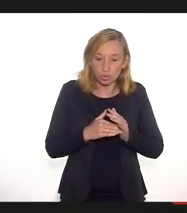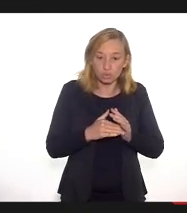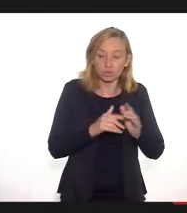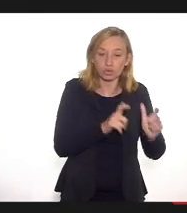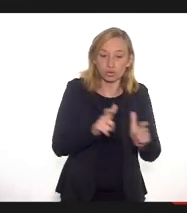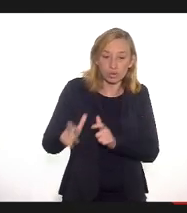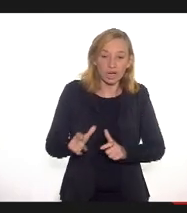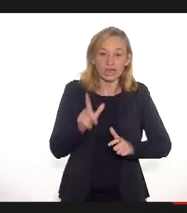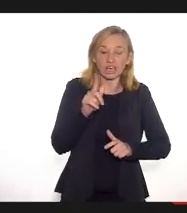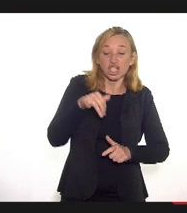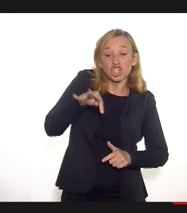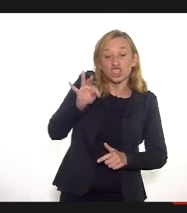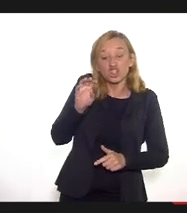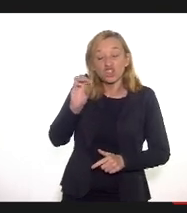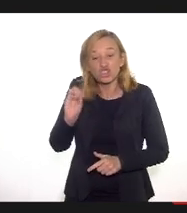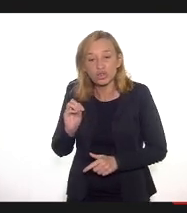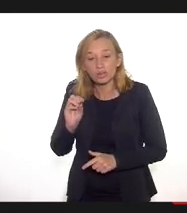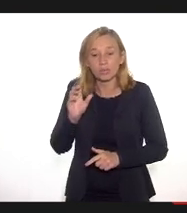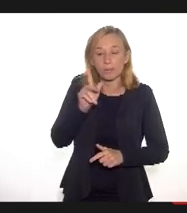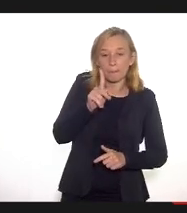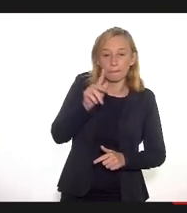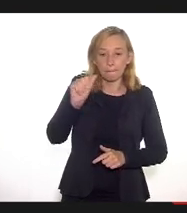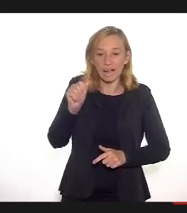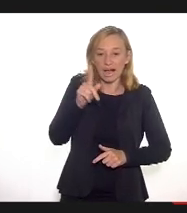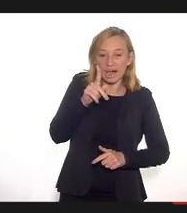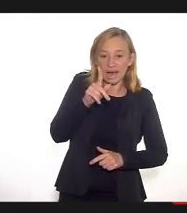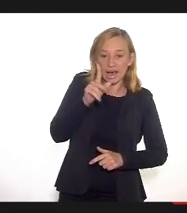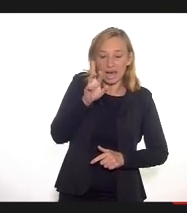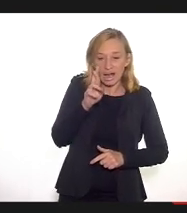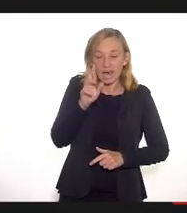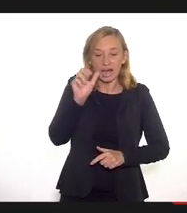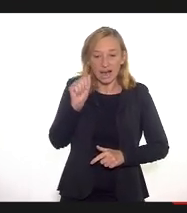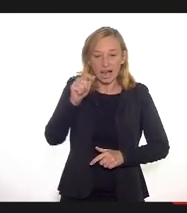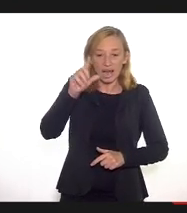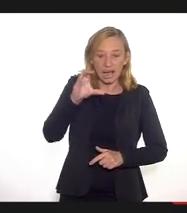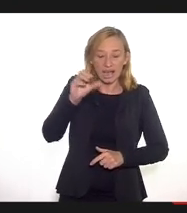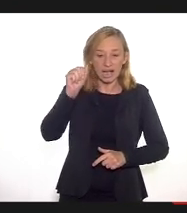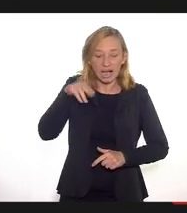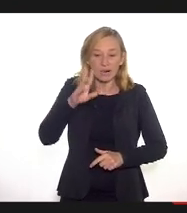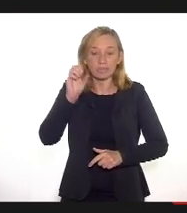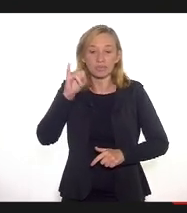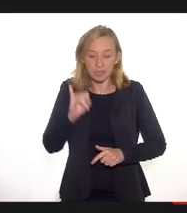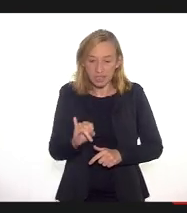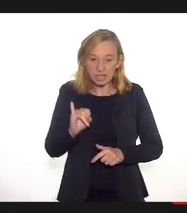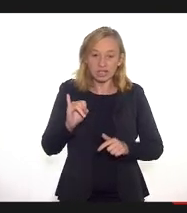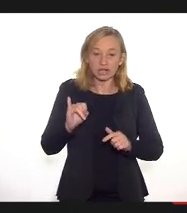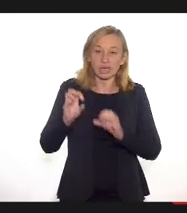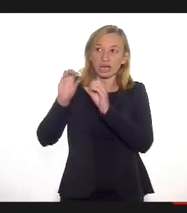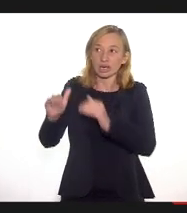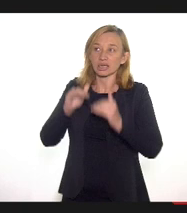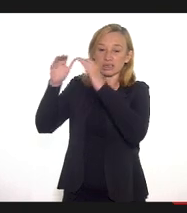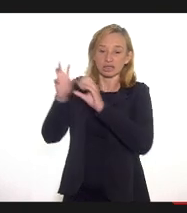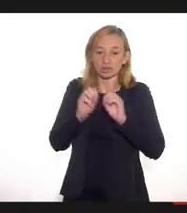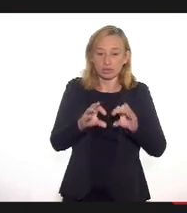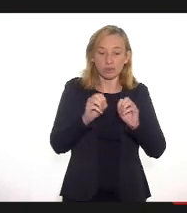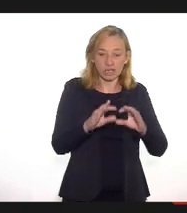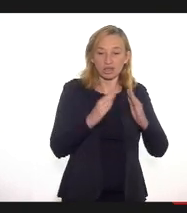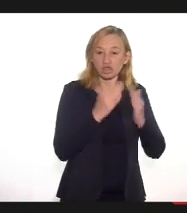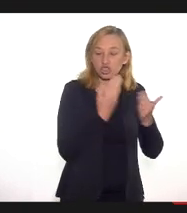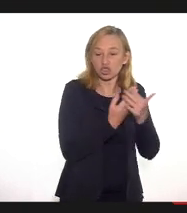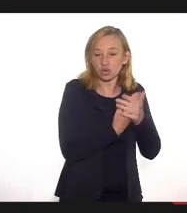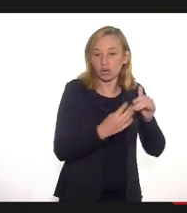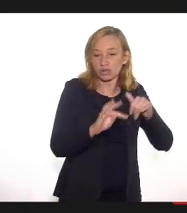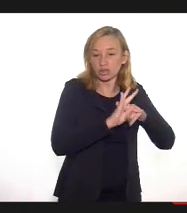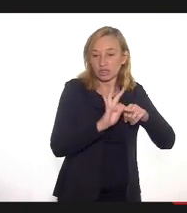alunos de Paracambi, dos alunos de outras unidades que são ofertadas no superior na rede FAETEC, são 2 pontos que hoje